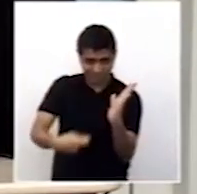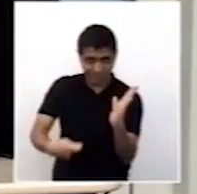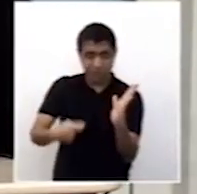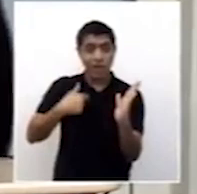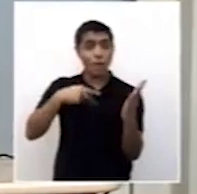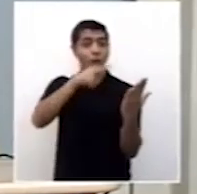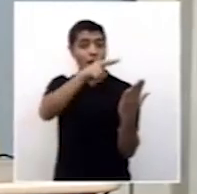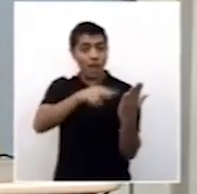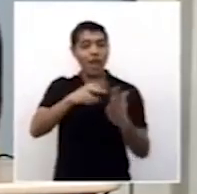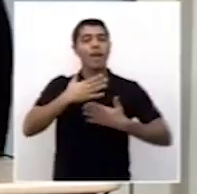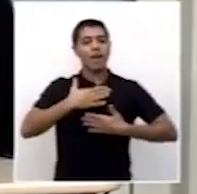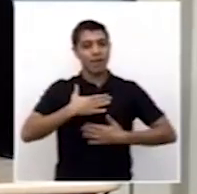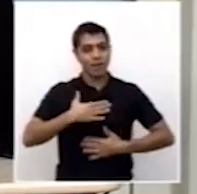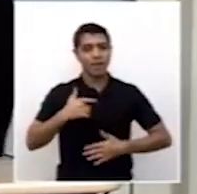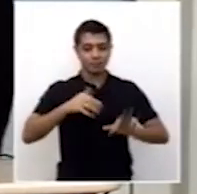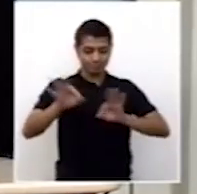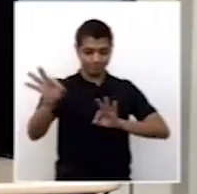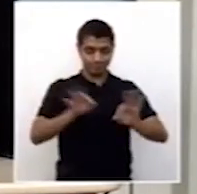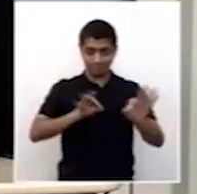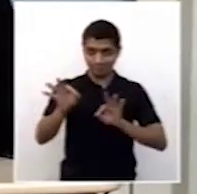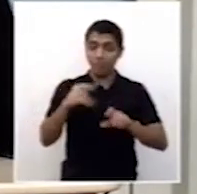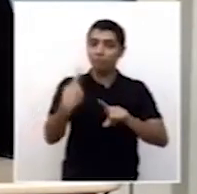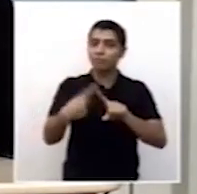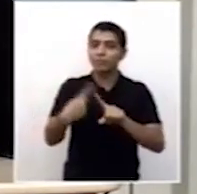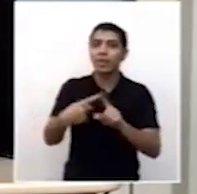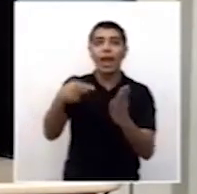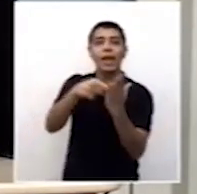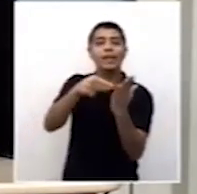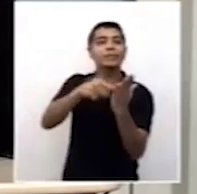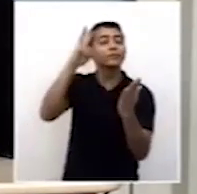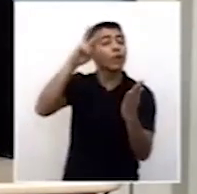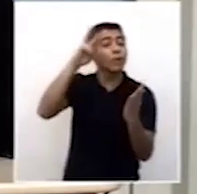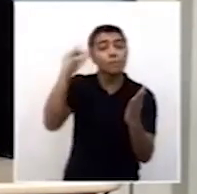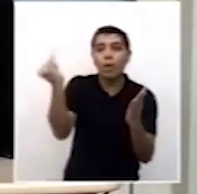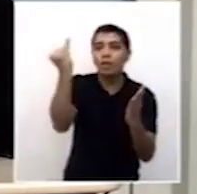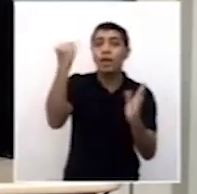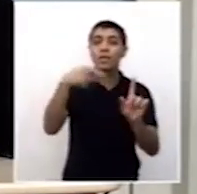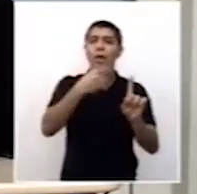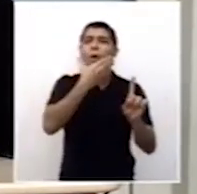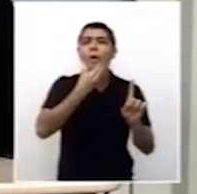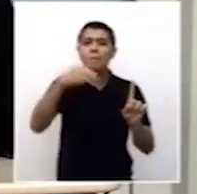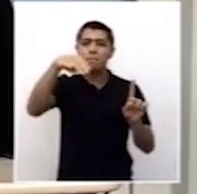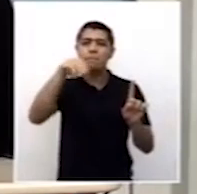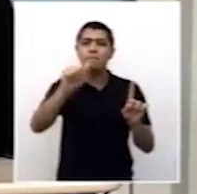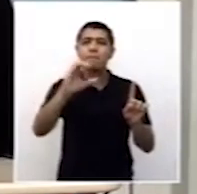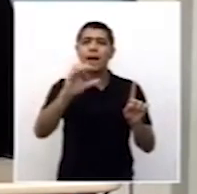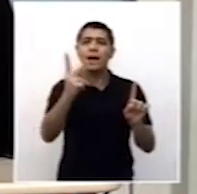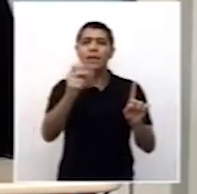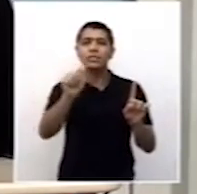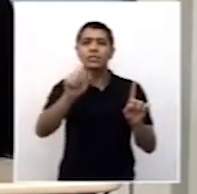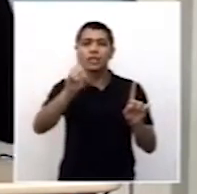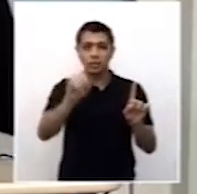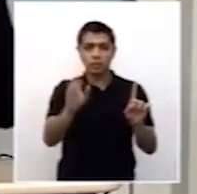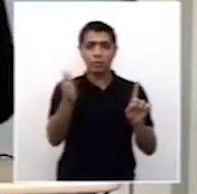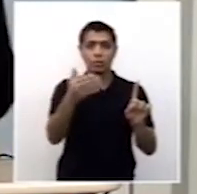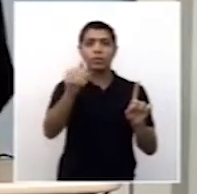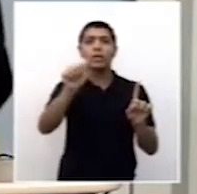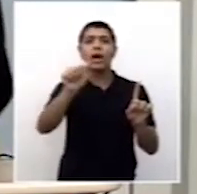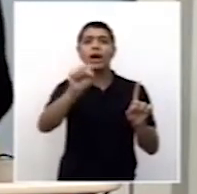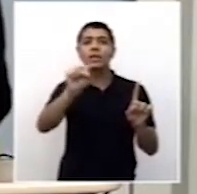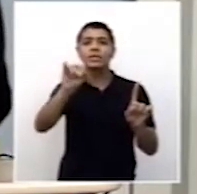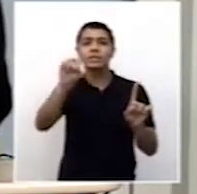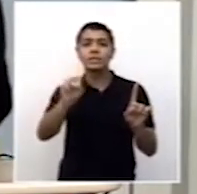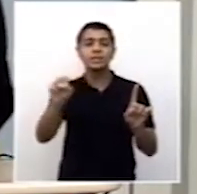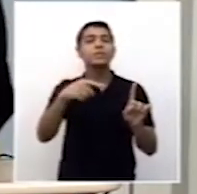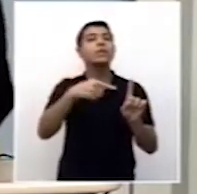muito importante. Machado de Assis foi um cronista fantástico. Ele descrevia o dia a dia, ele via os